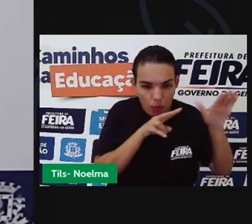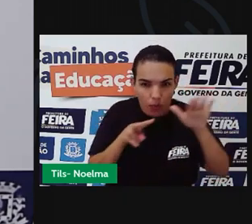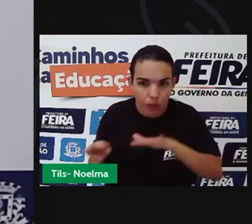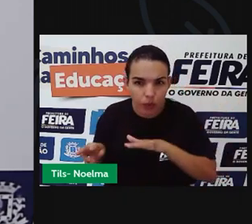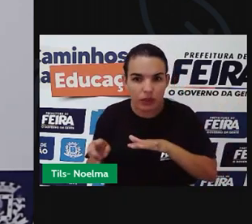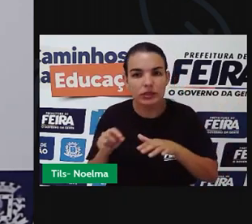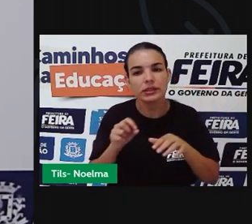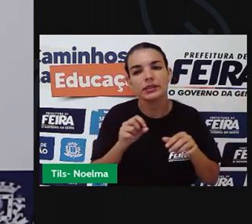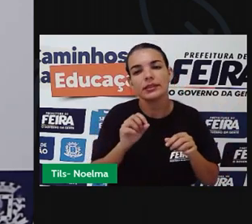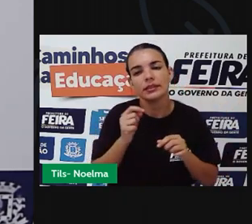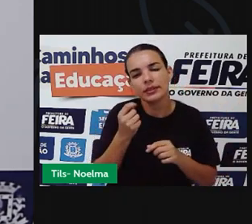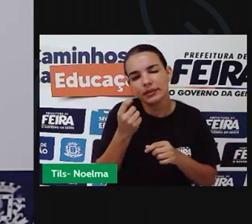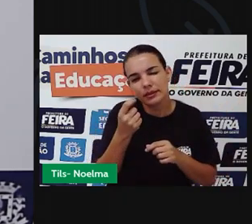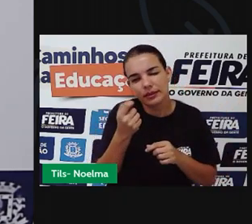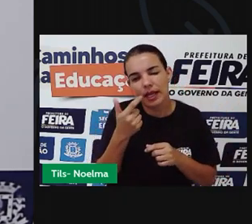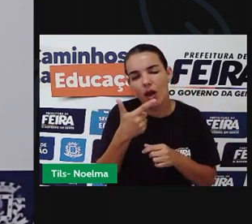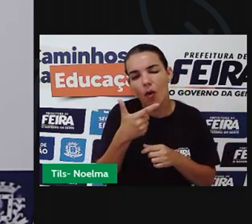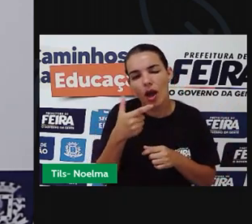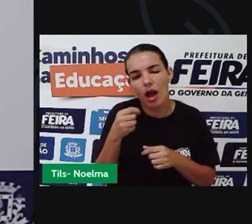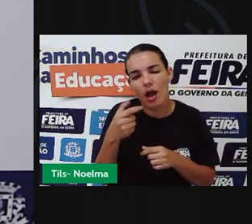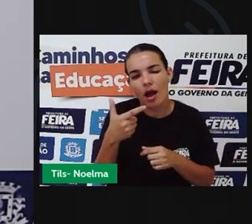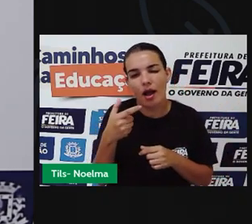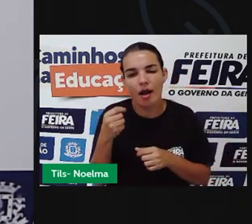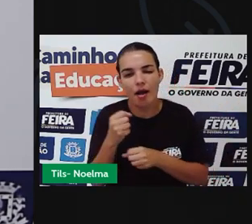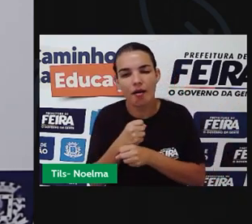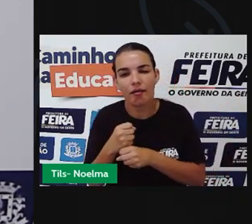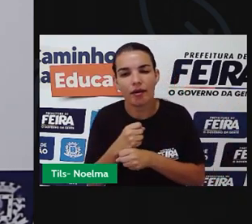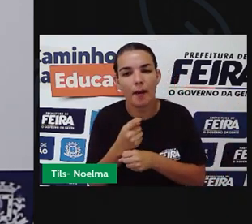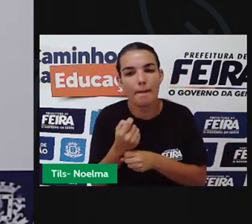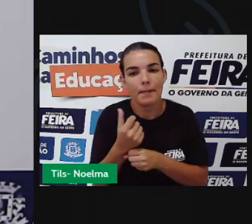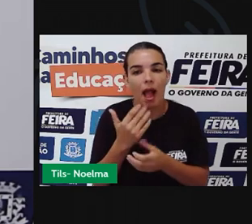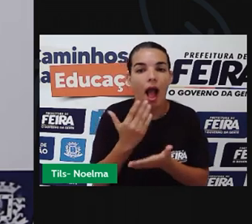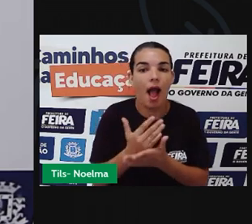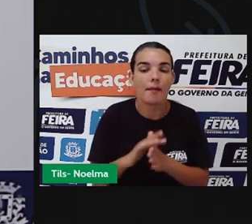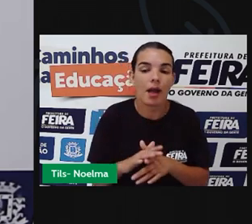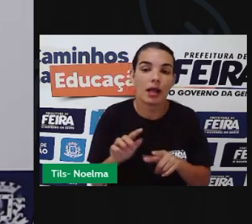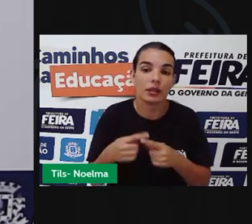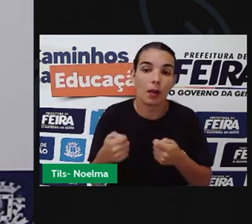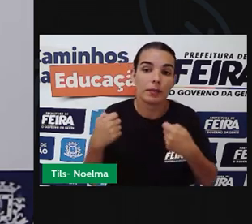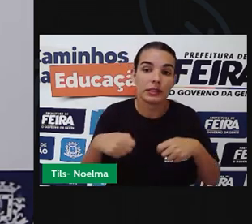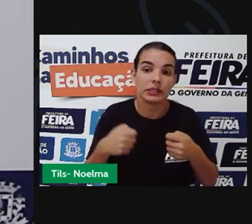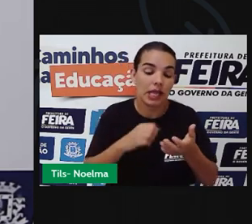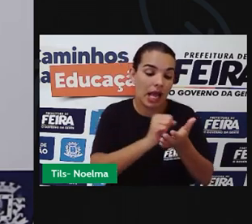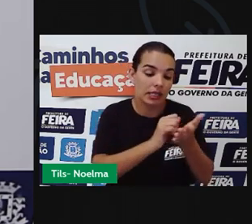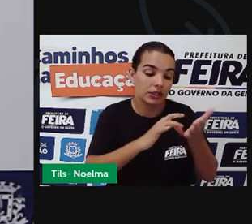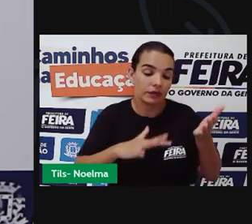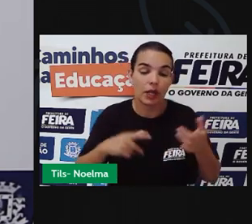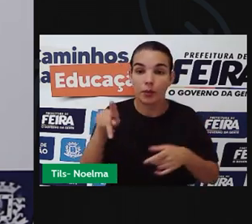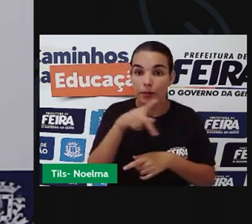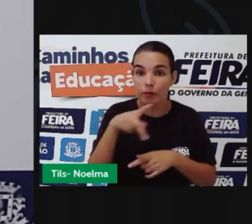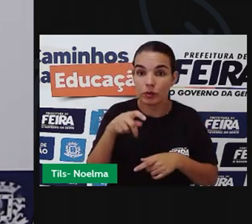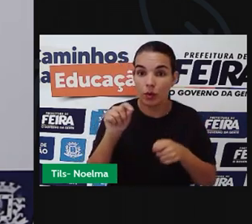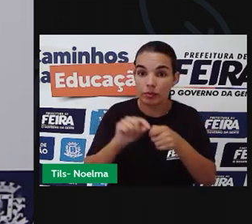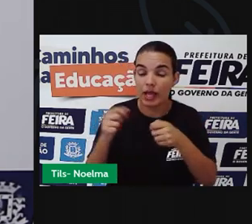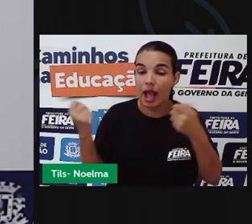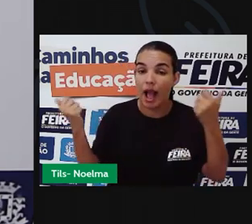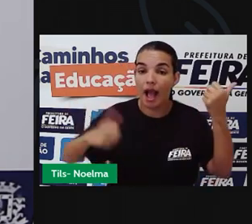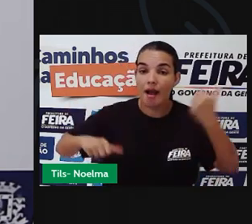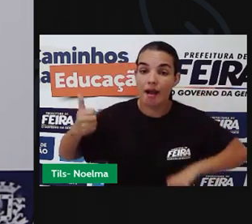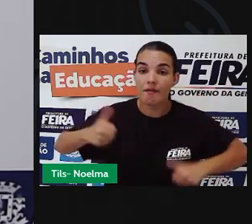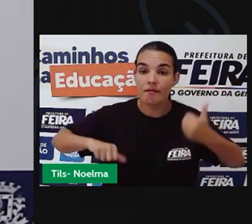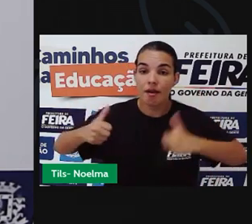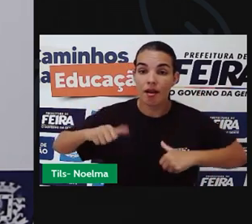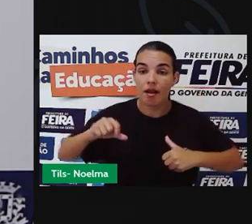semanas no retículo 2020 e os professores precisam dessa atividade para que possa avaliar você